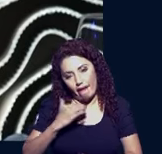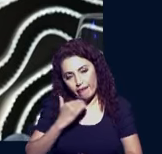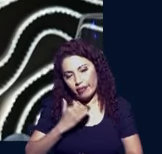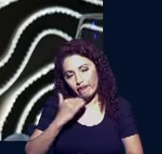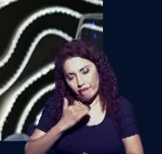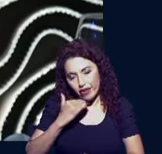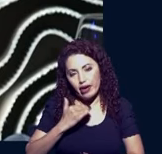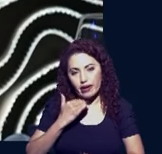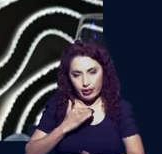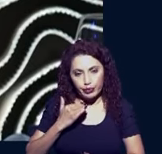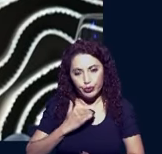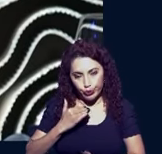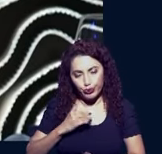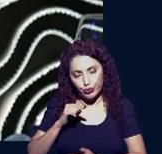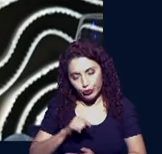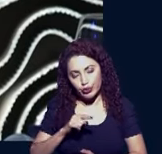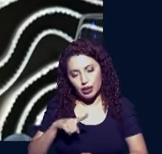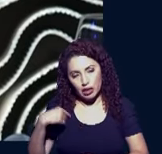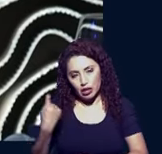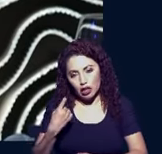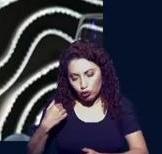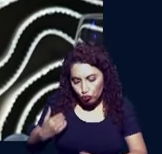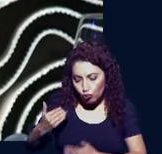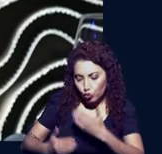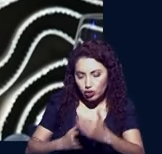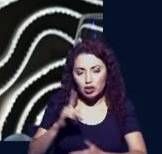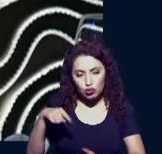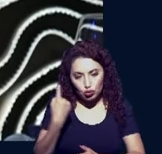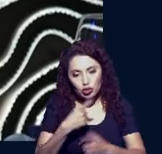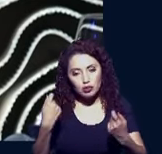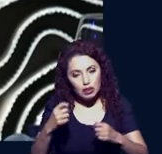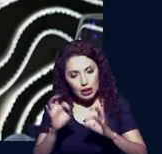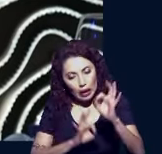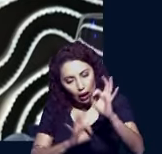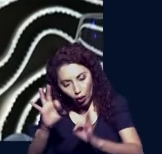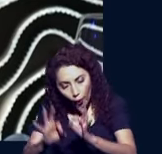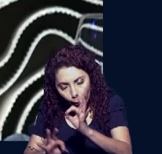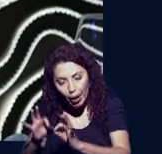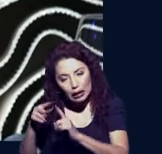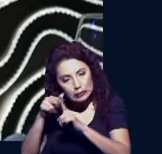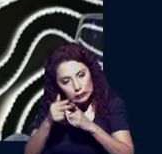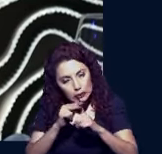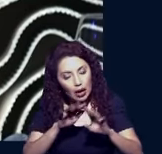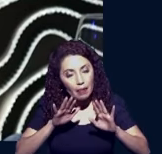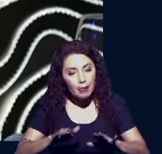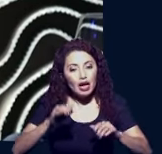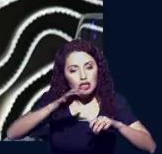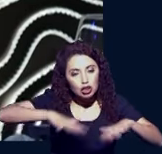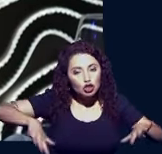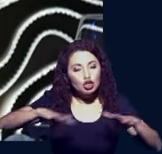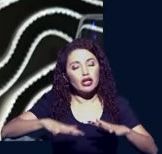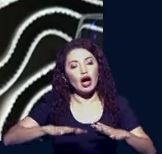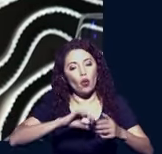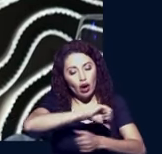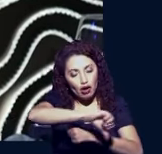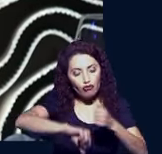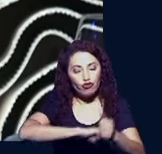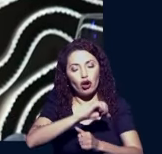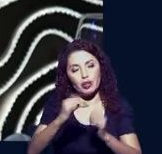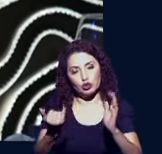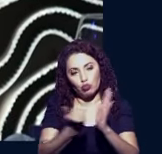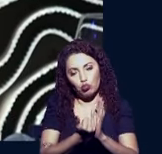ainda no processo legislativo tentar Sanear mas no no geral a reforma vai ser muito boa pro Brasil vai tirar a